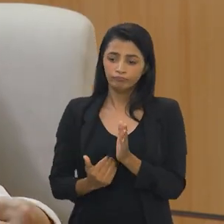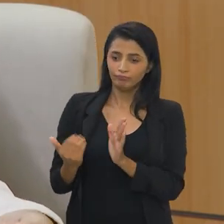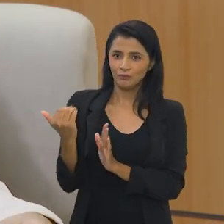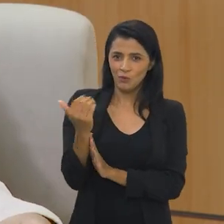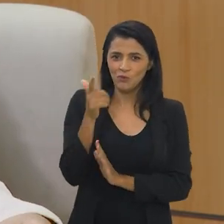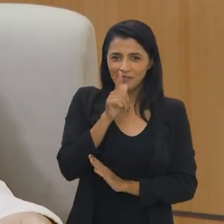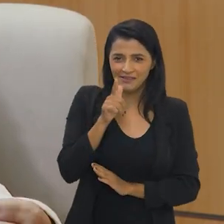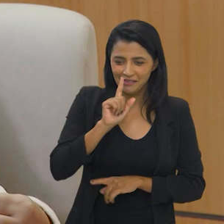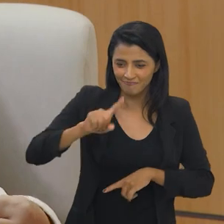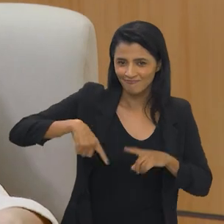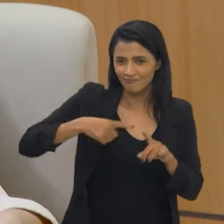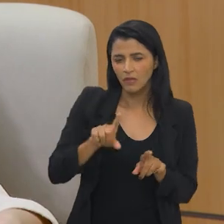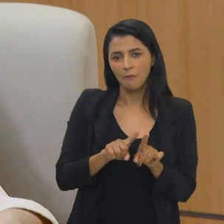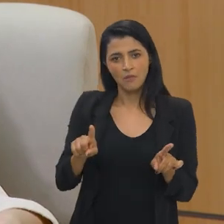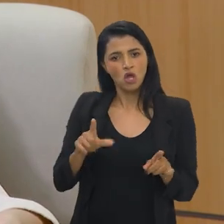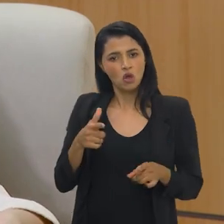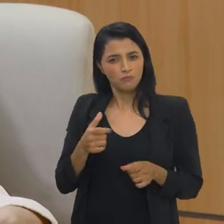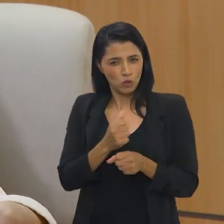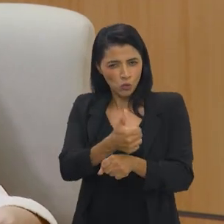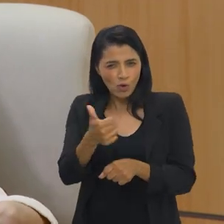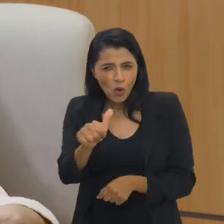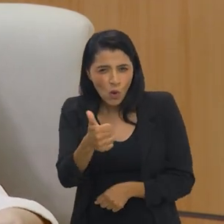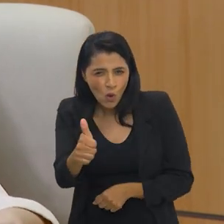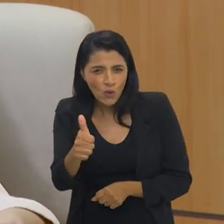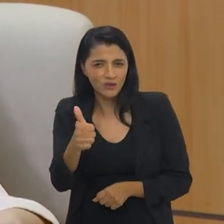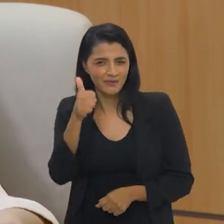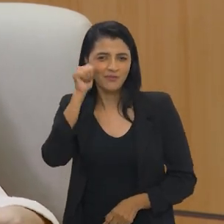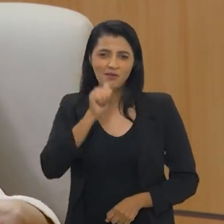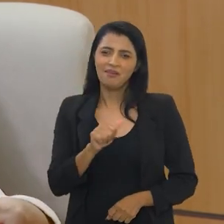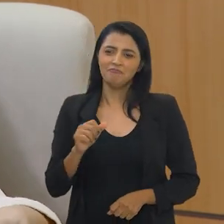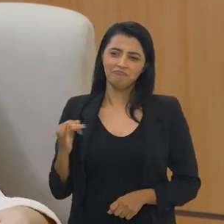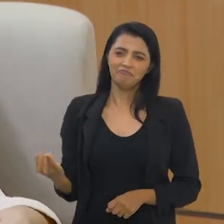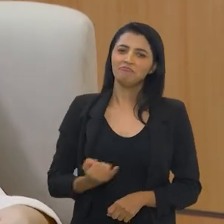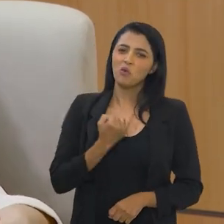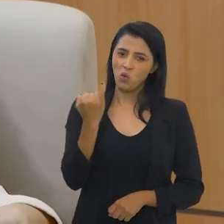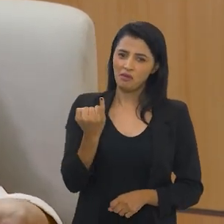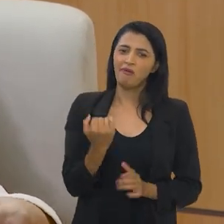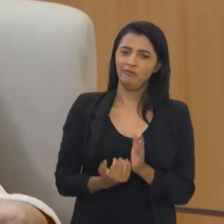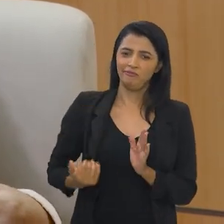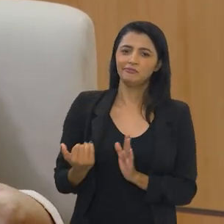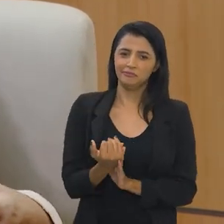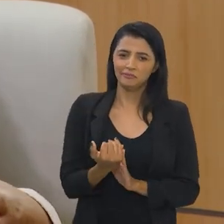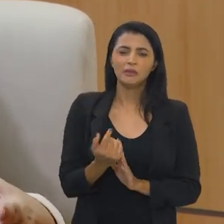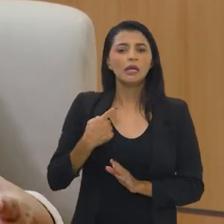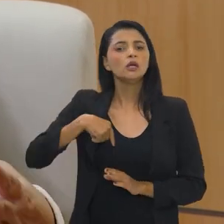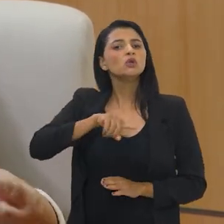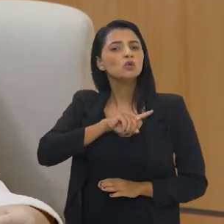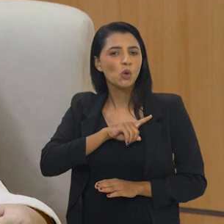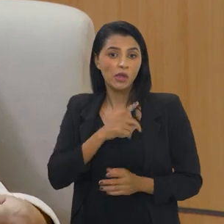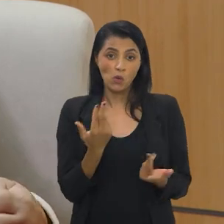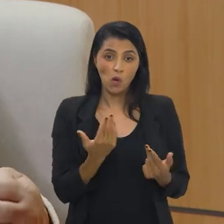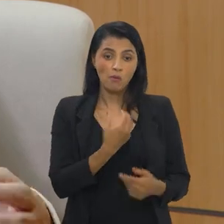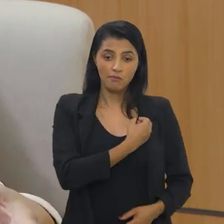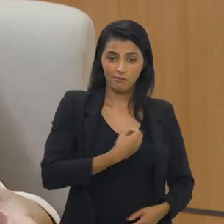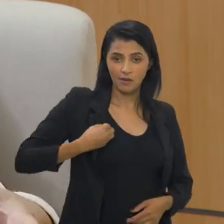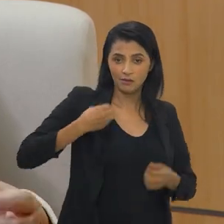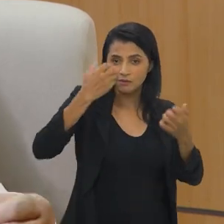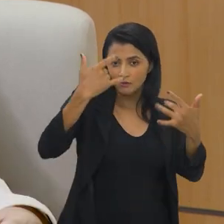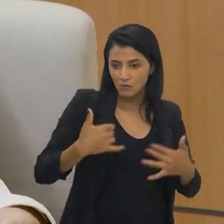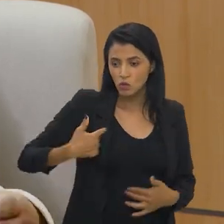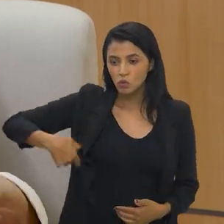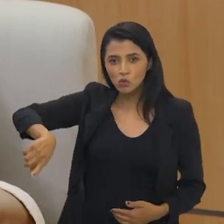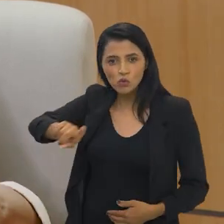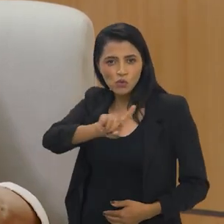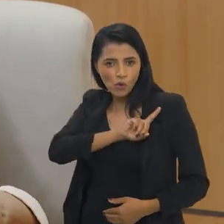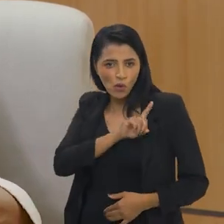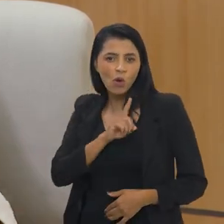no outro patamar mas 11 mulheres é fundamental é grande número e nós somos como diz a Marina